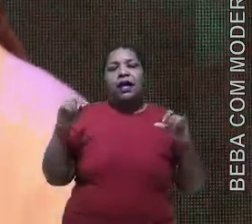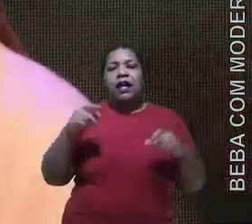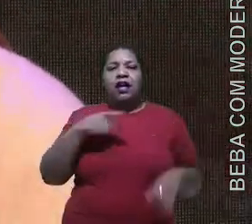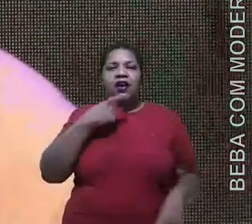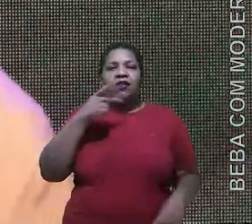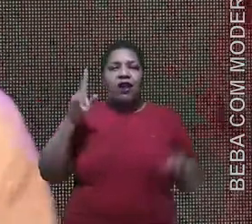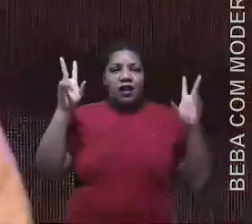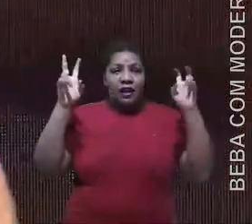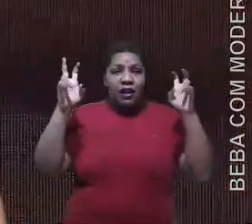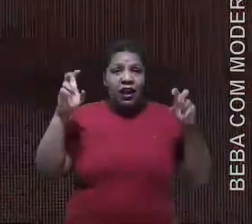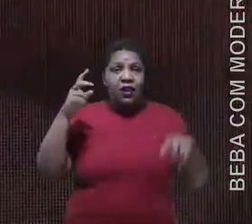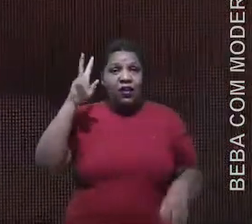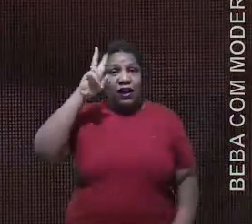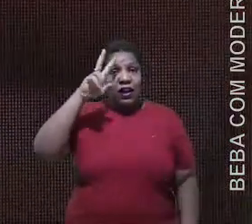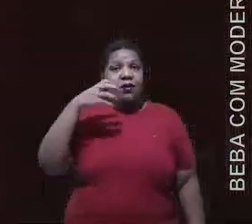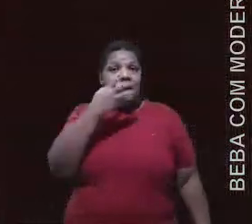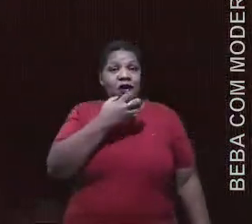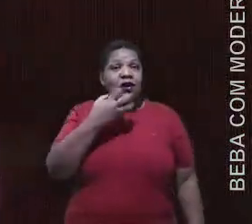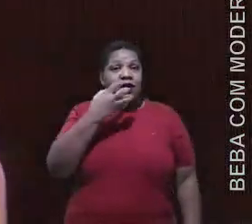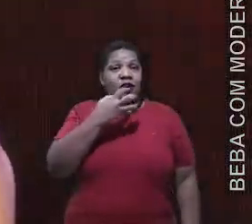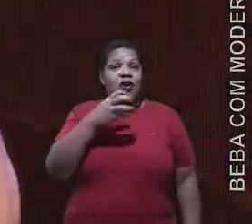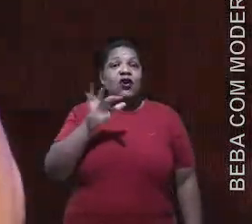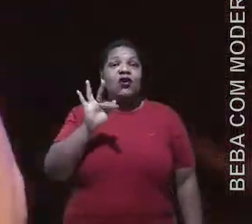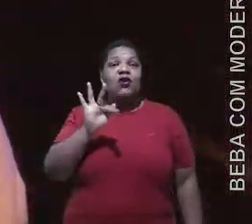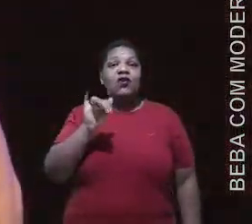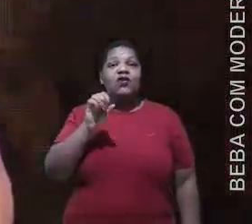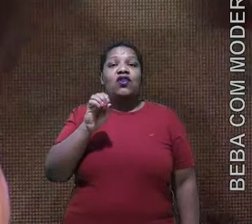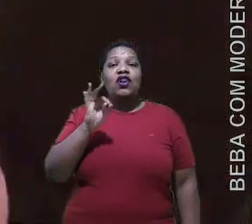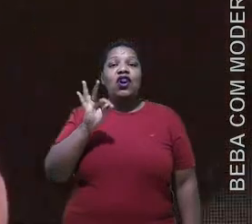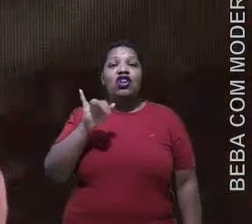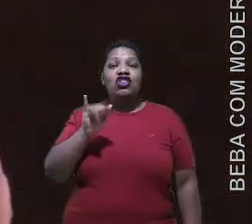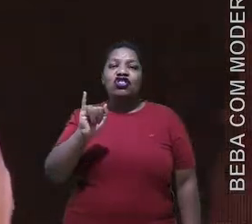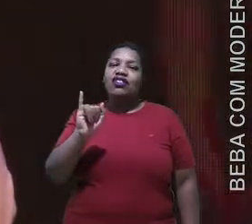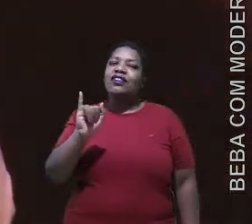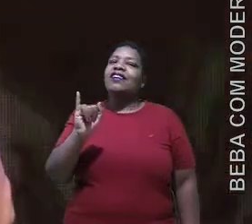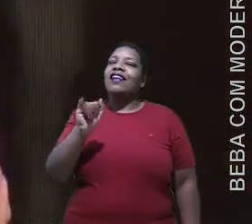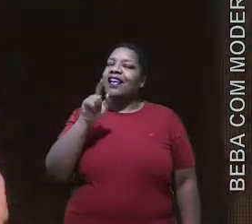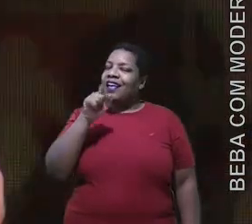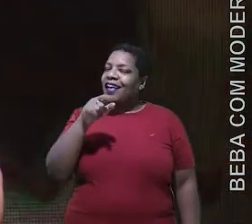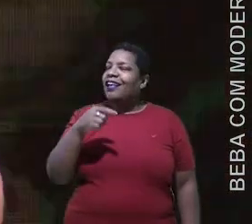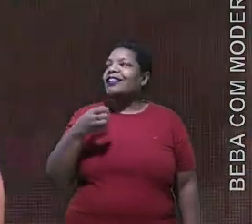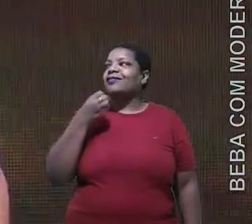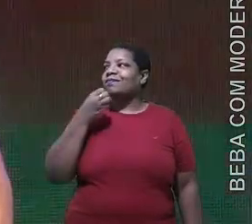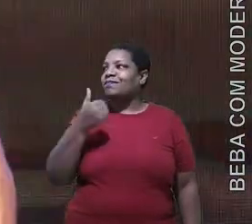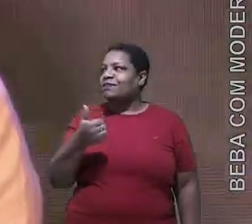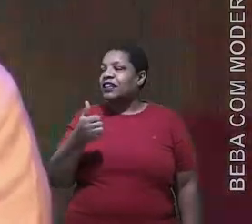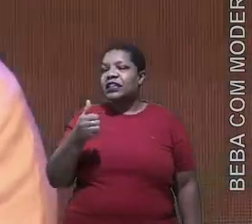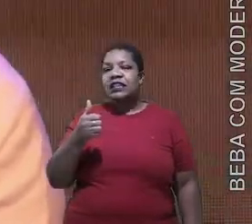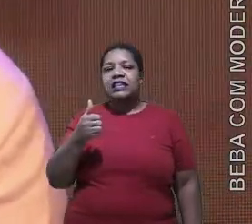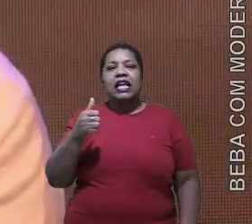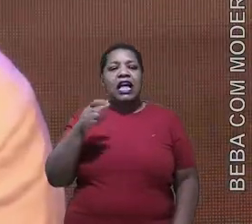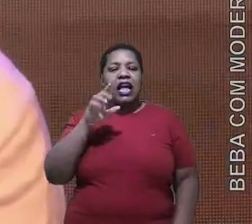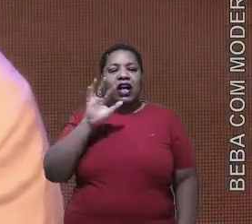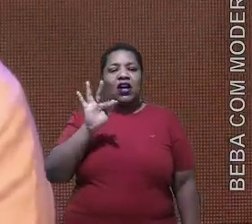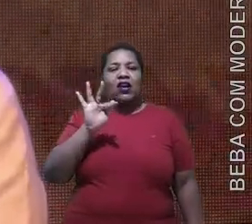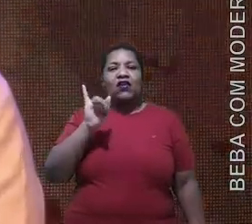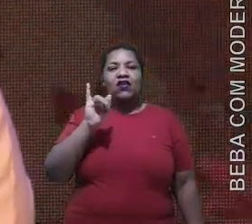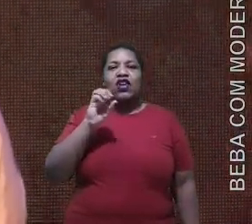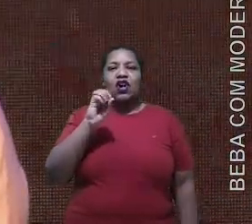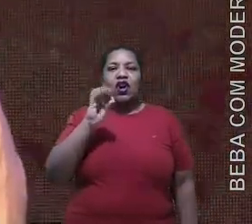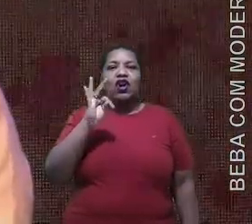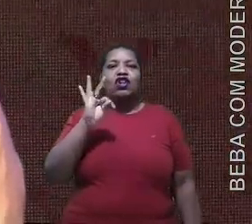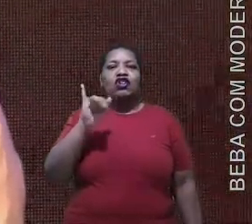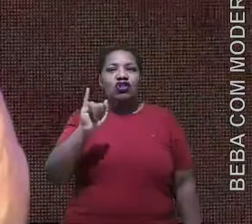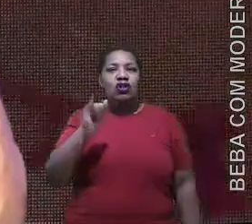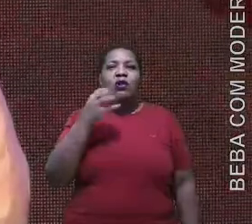gente poder conversar sobre isso para resgatar um prefeito bastante é fundamental quando a gente pensa no